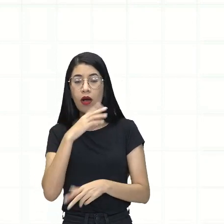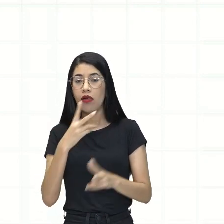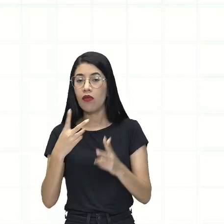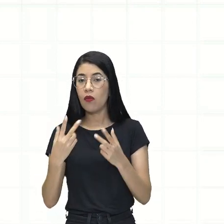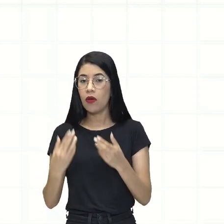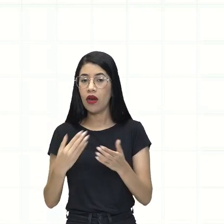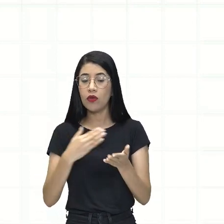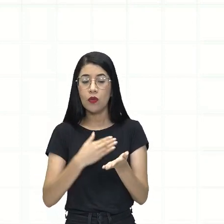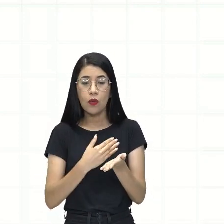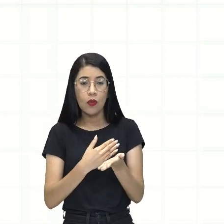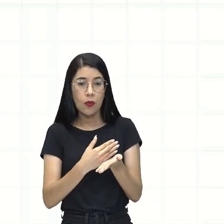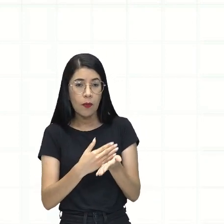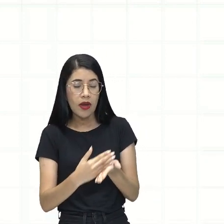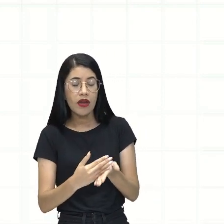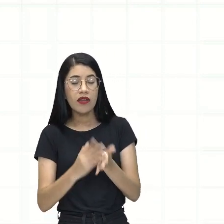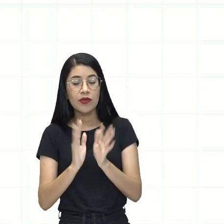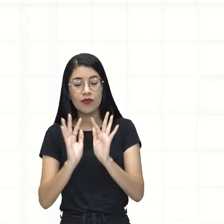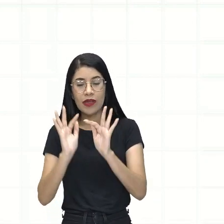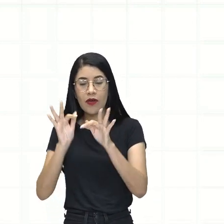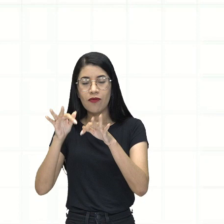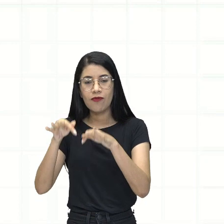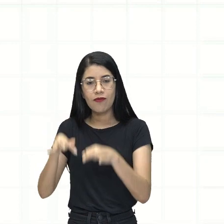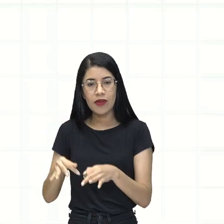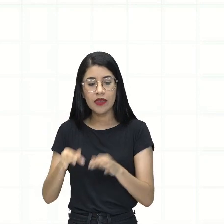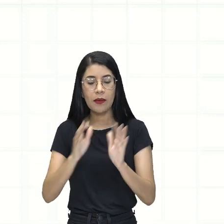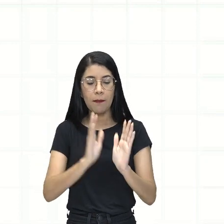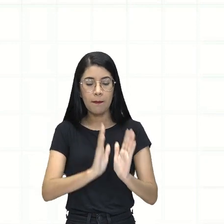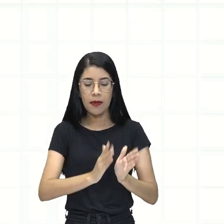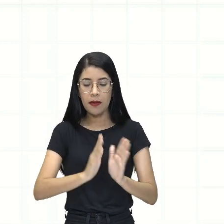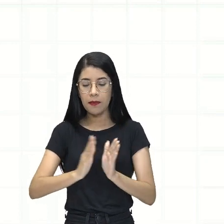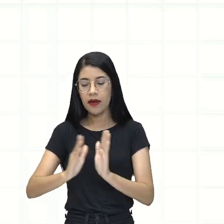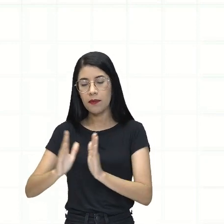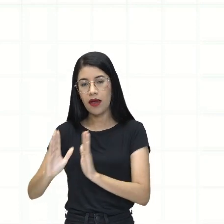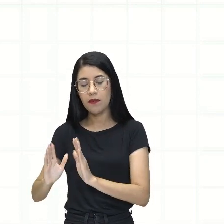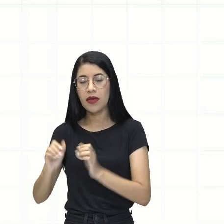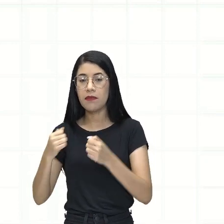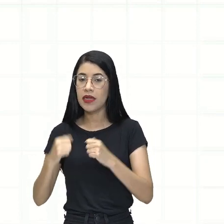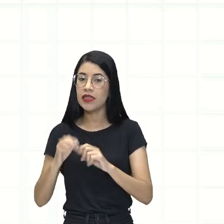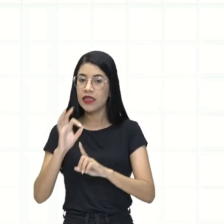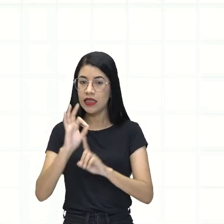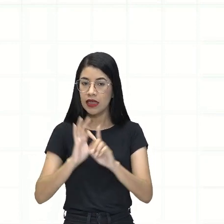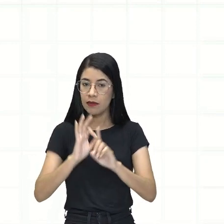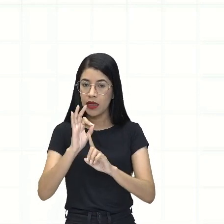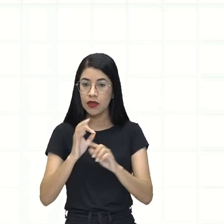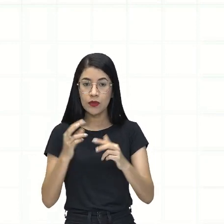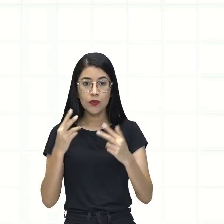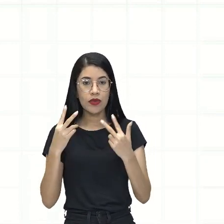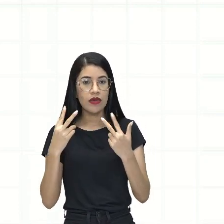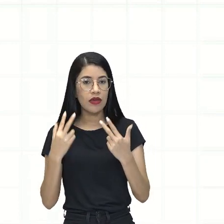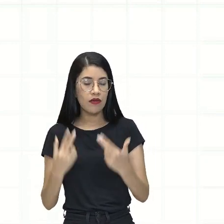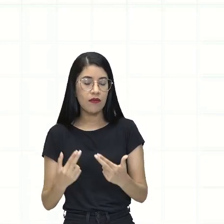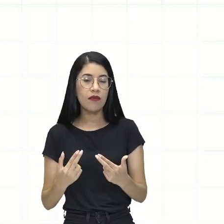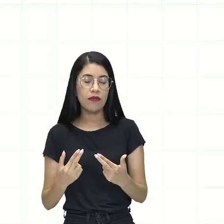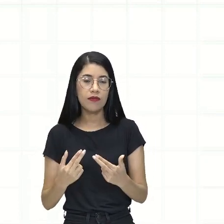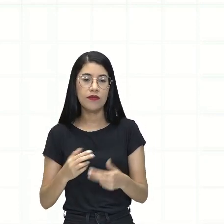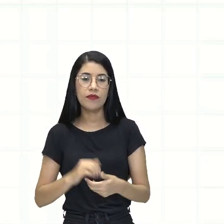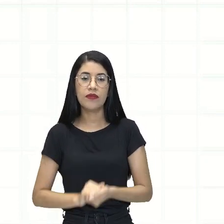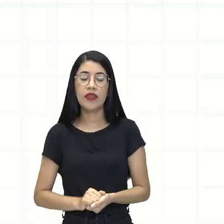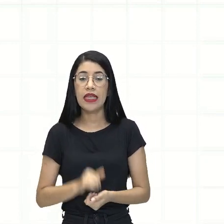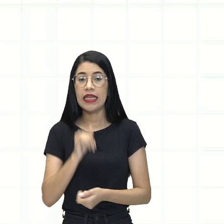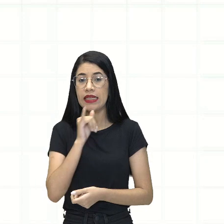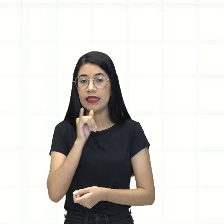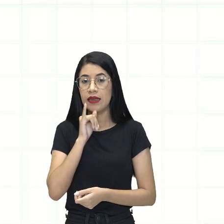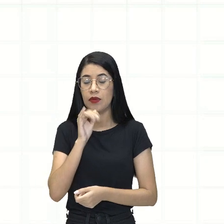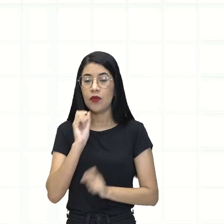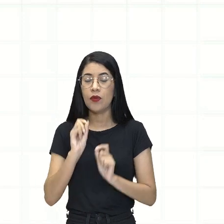do início ao fim, né, da realização desse trabalho. Então, nós temos assim as centrais a